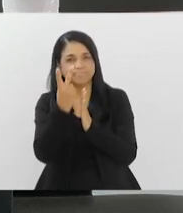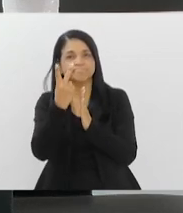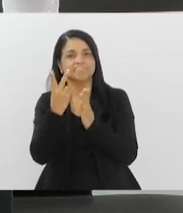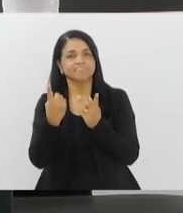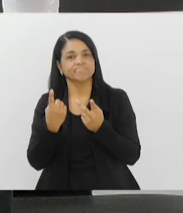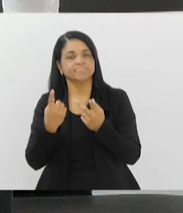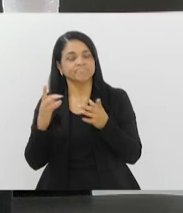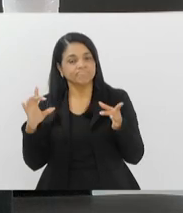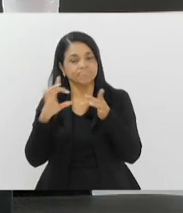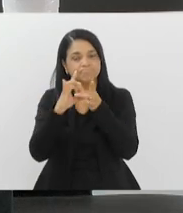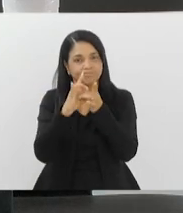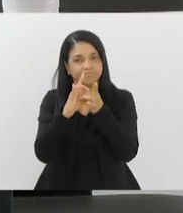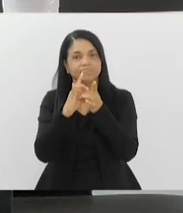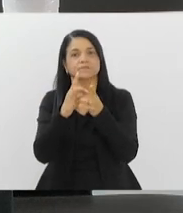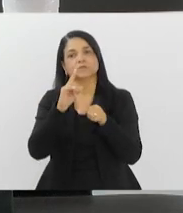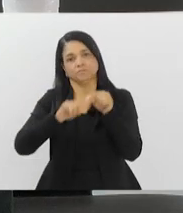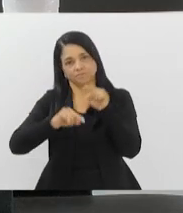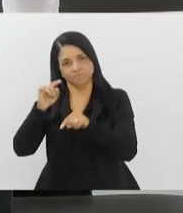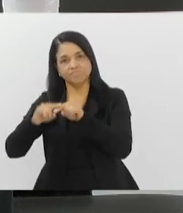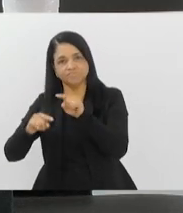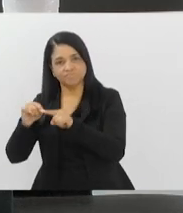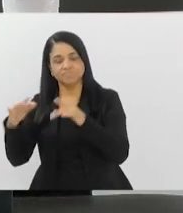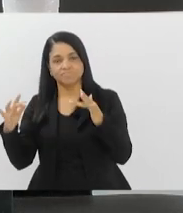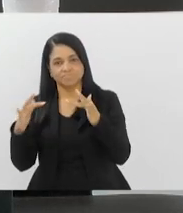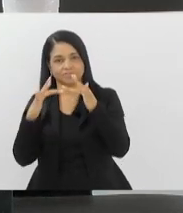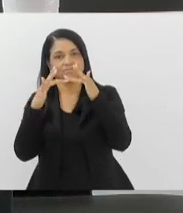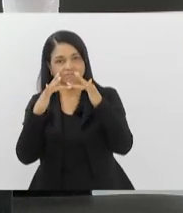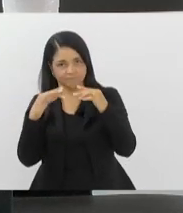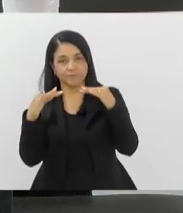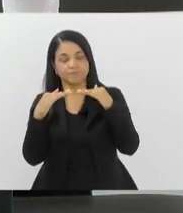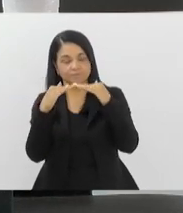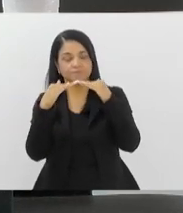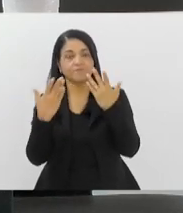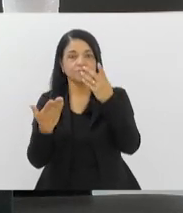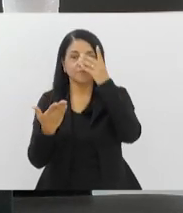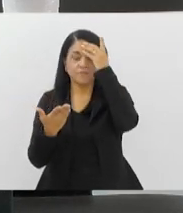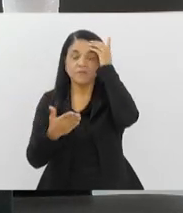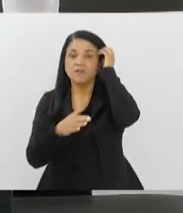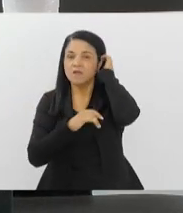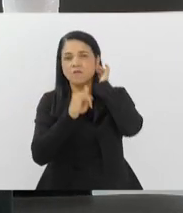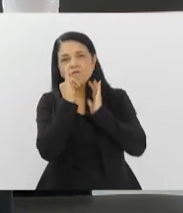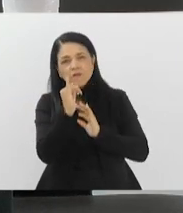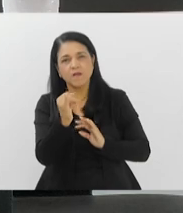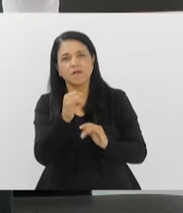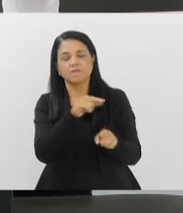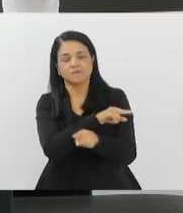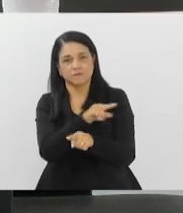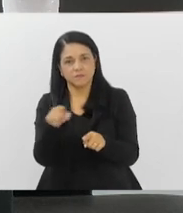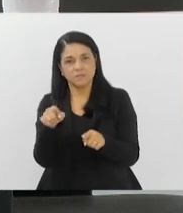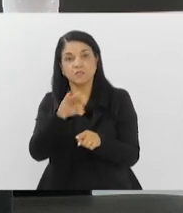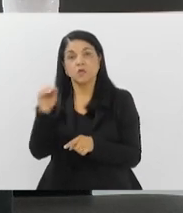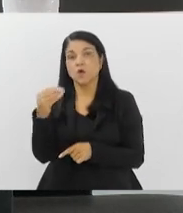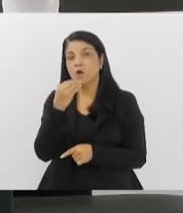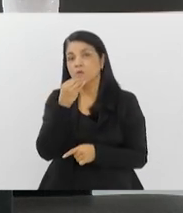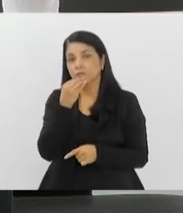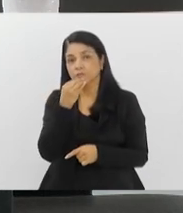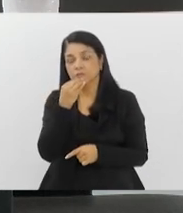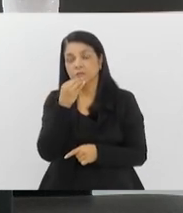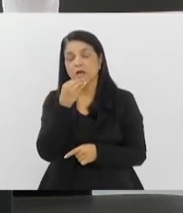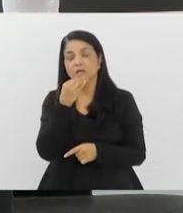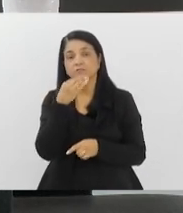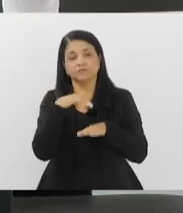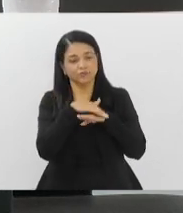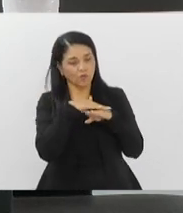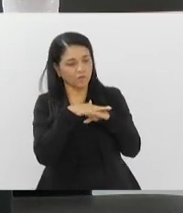gente possa trabalhar. Então, o que eu quero falar com vocês, vocês terão a oportunidade de falar